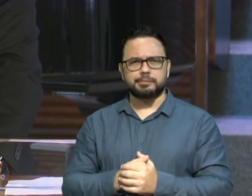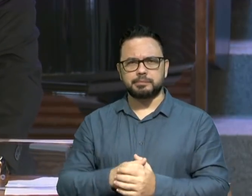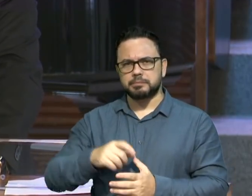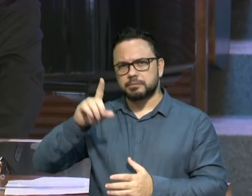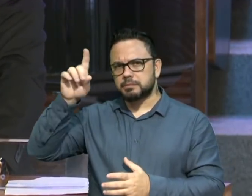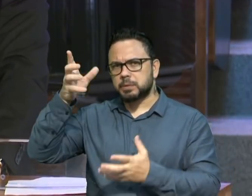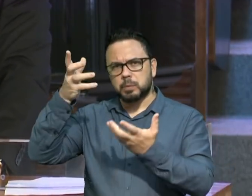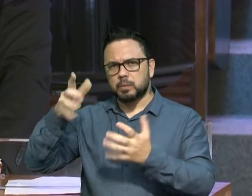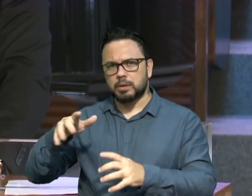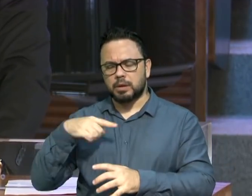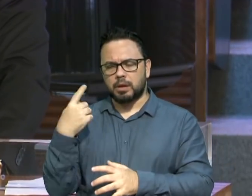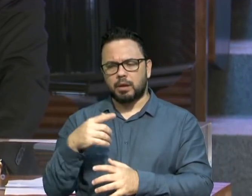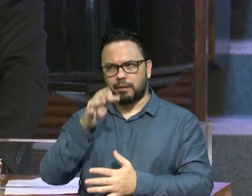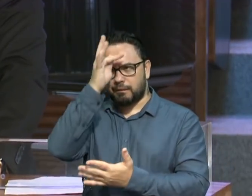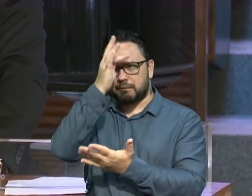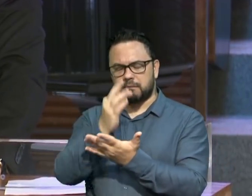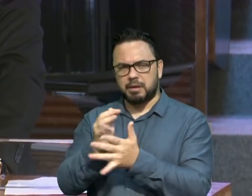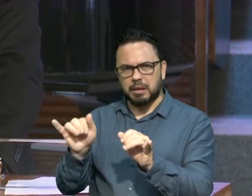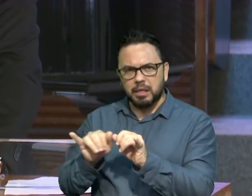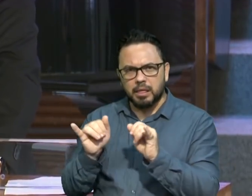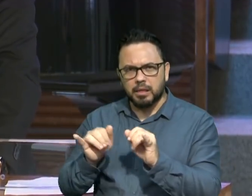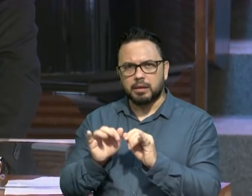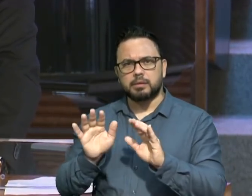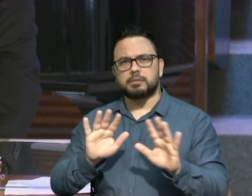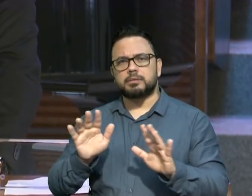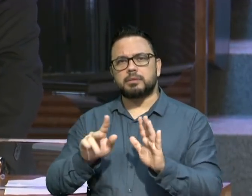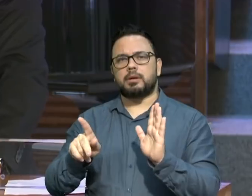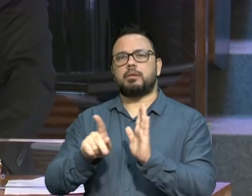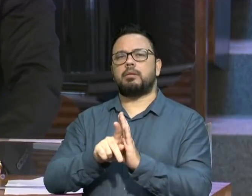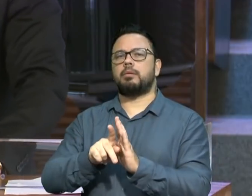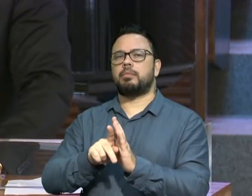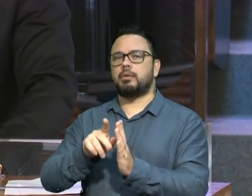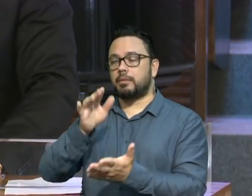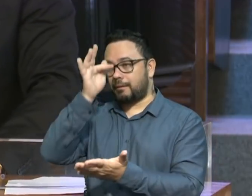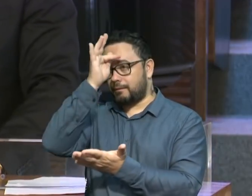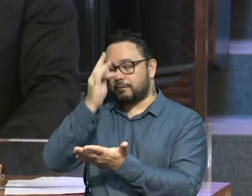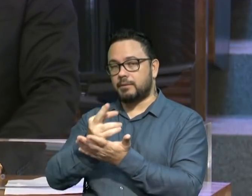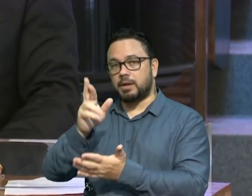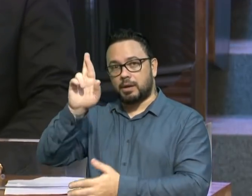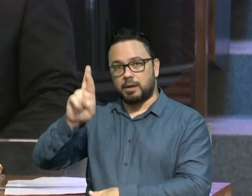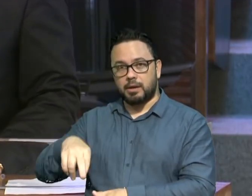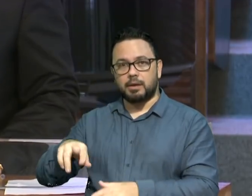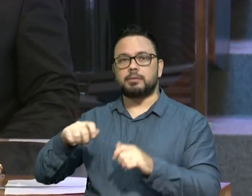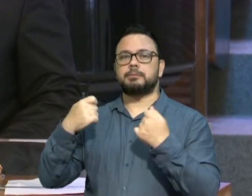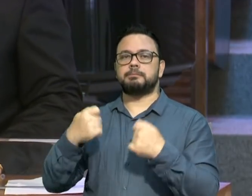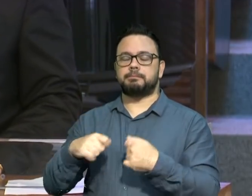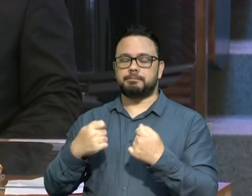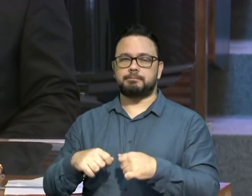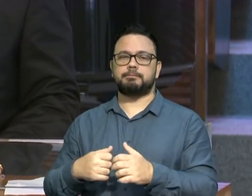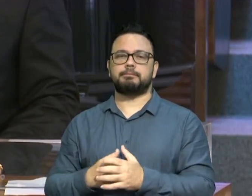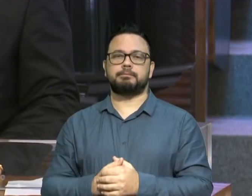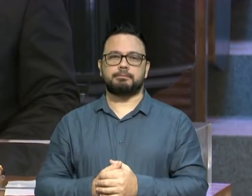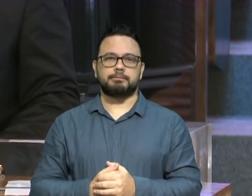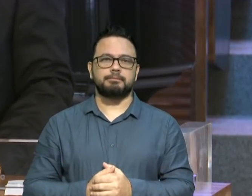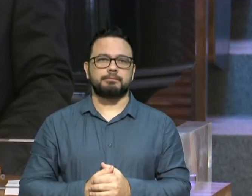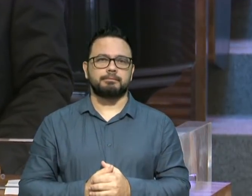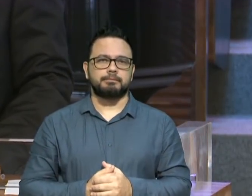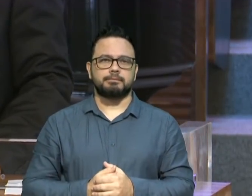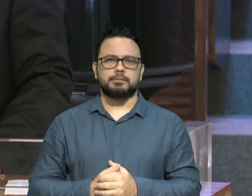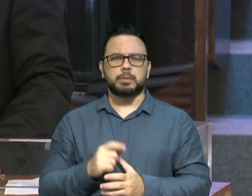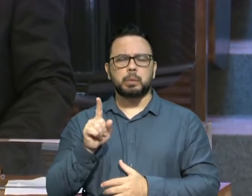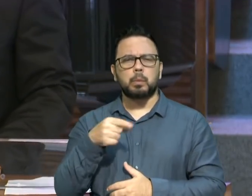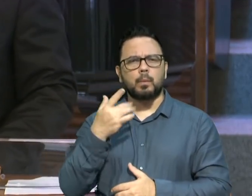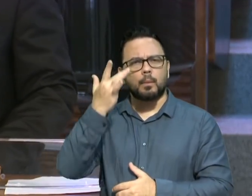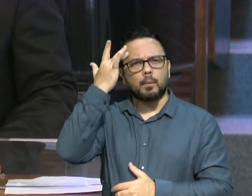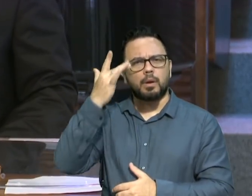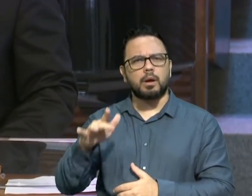metamos nossa fé a eles em razão mas os próprios limites da Razão tornam a fé uma necessidade e Nós